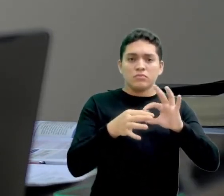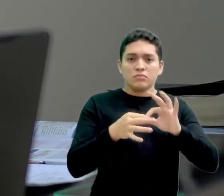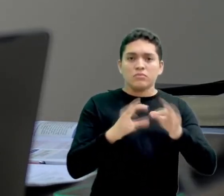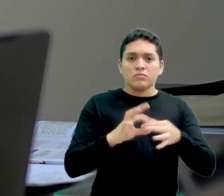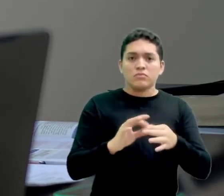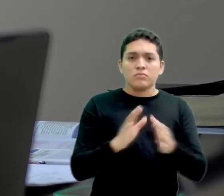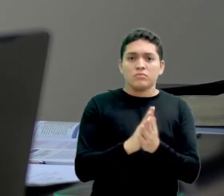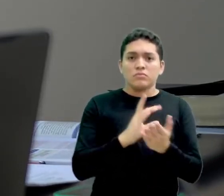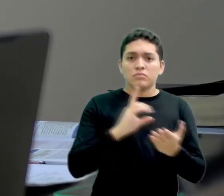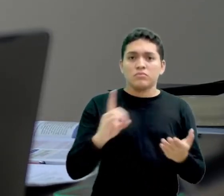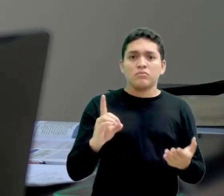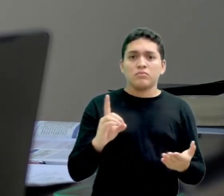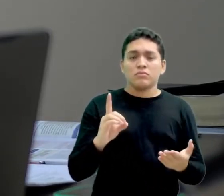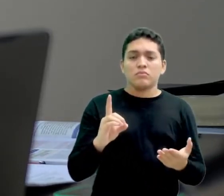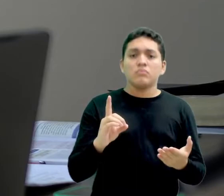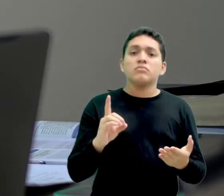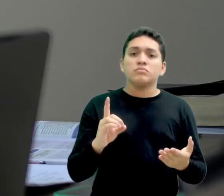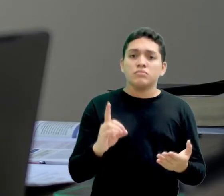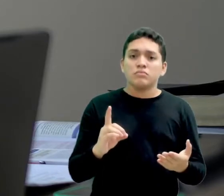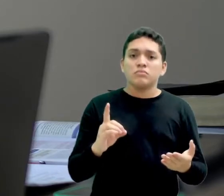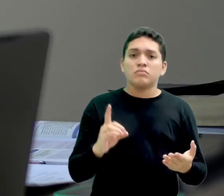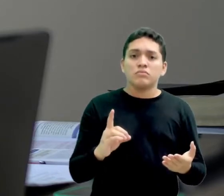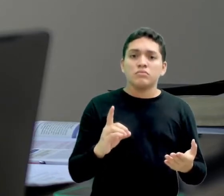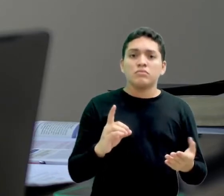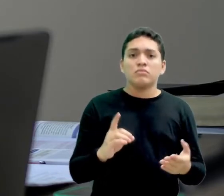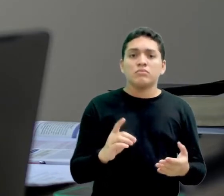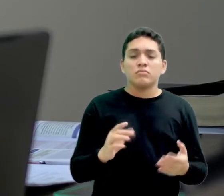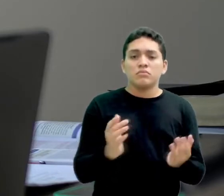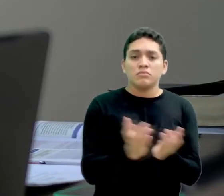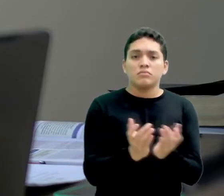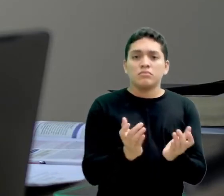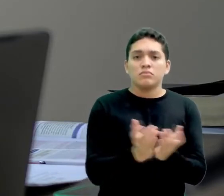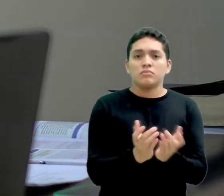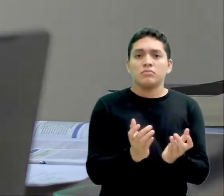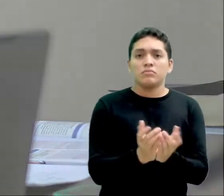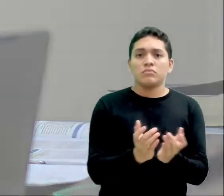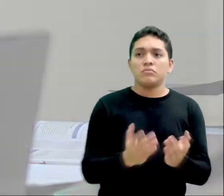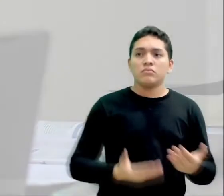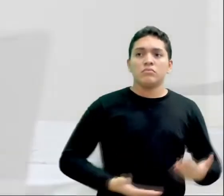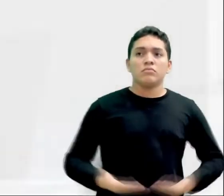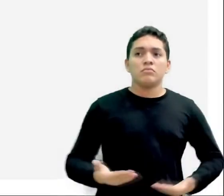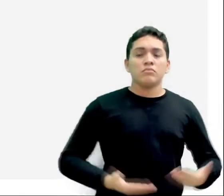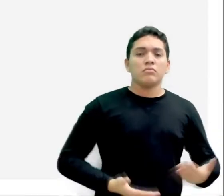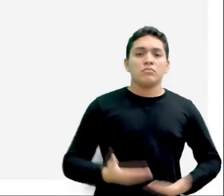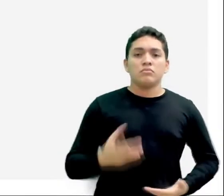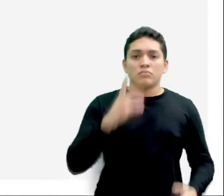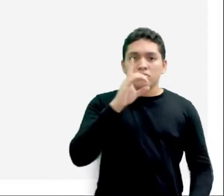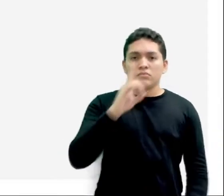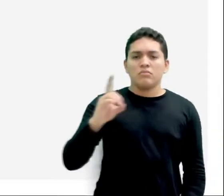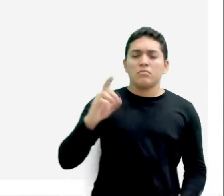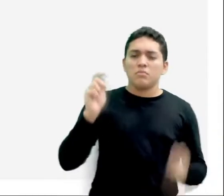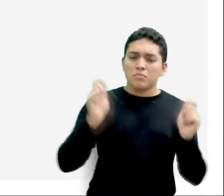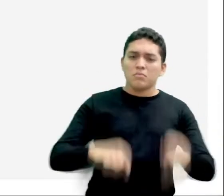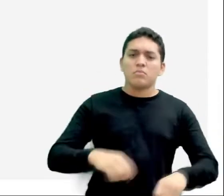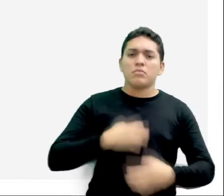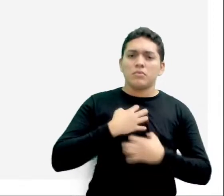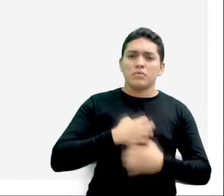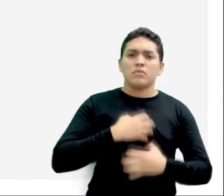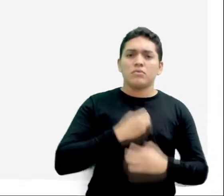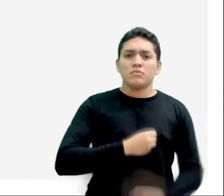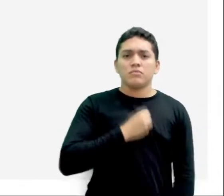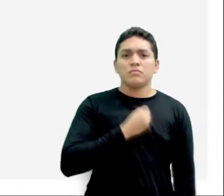a cólera no contexto bíblico. E aí o crente, o servo de Deus, pode se irar? Como é que